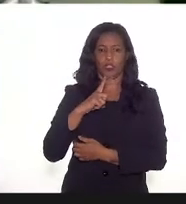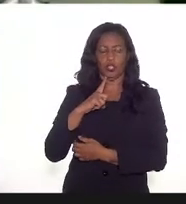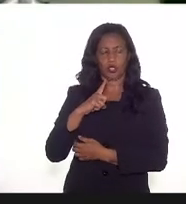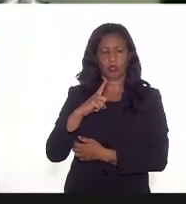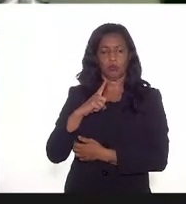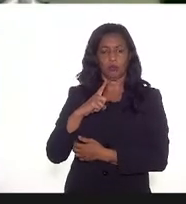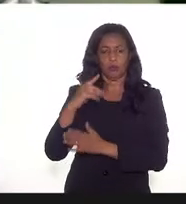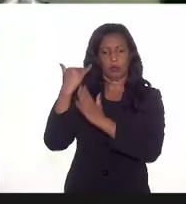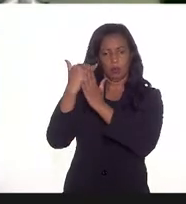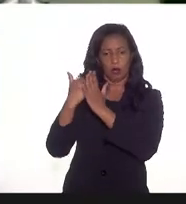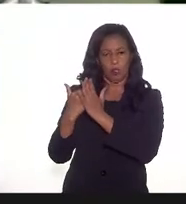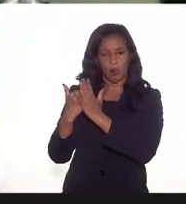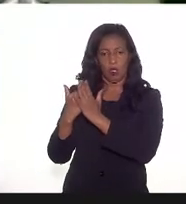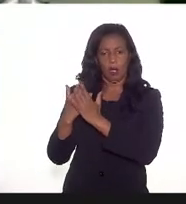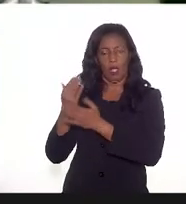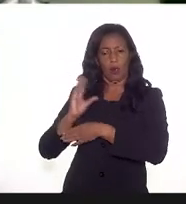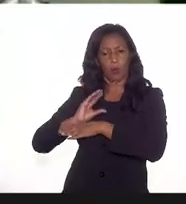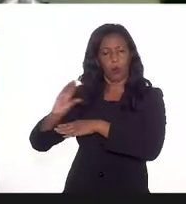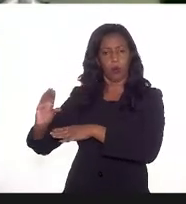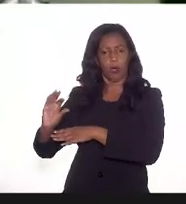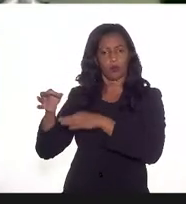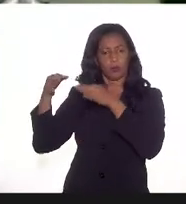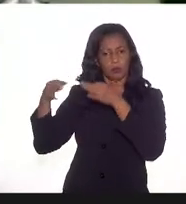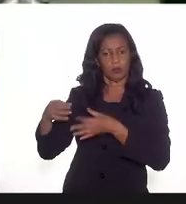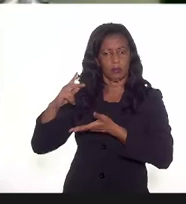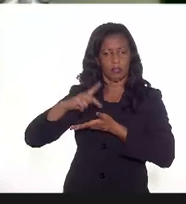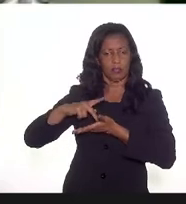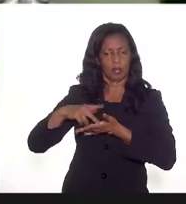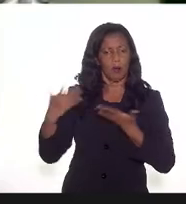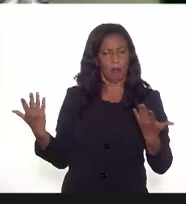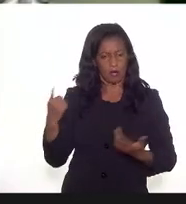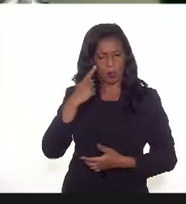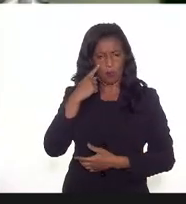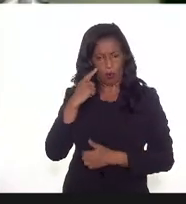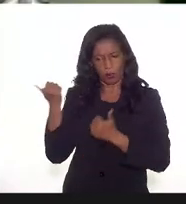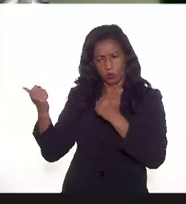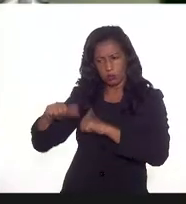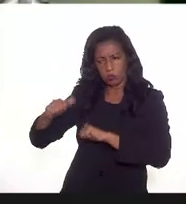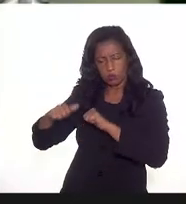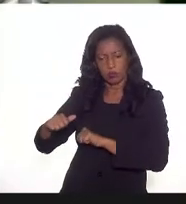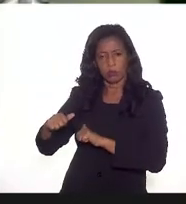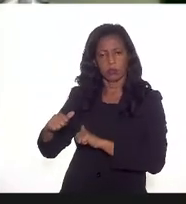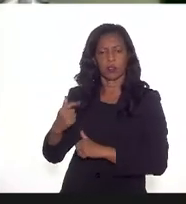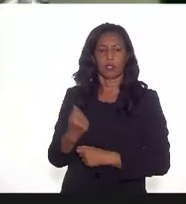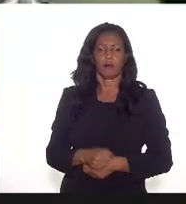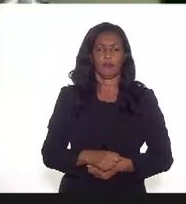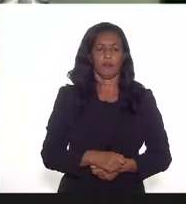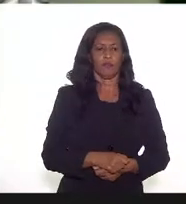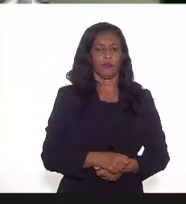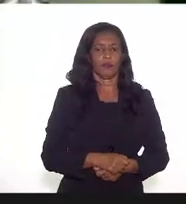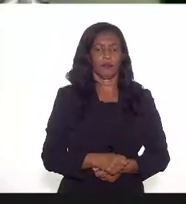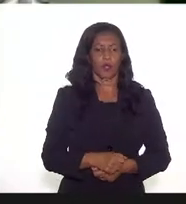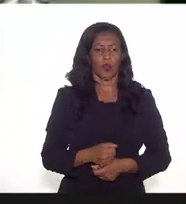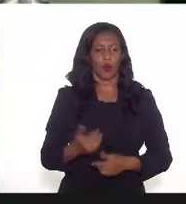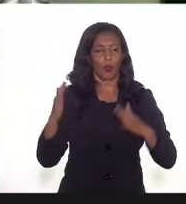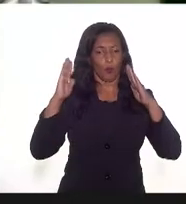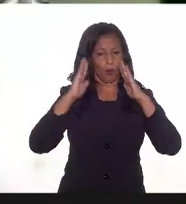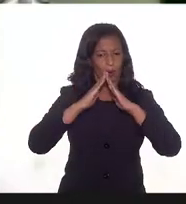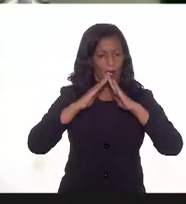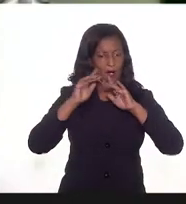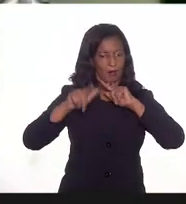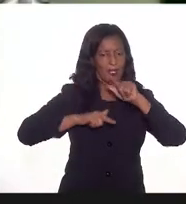legal à concessão de benefícios. Então, eu posso fazer esse levantamento, me coloco com isso como um dever de casa,